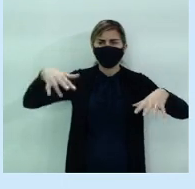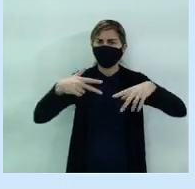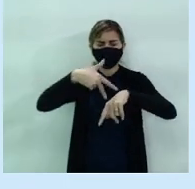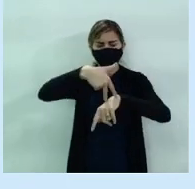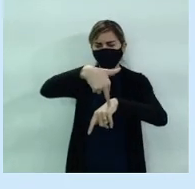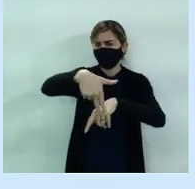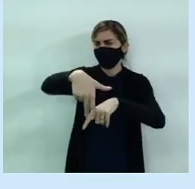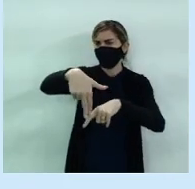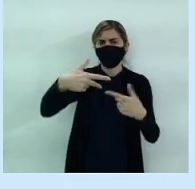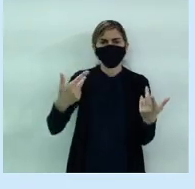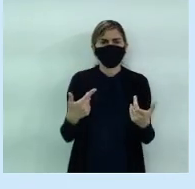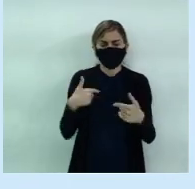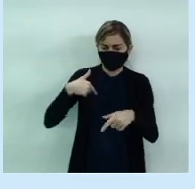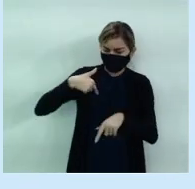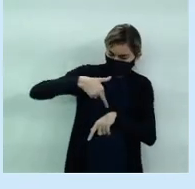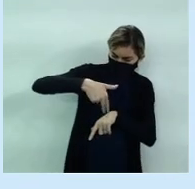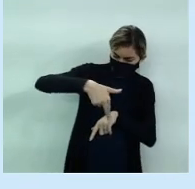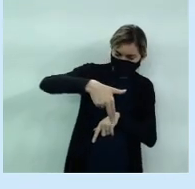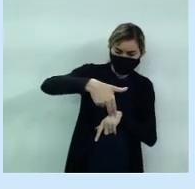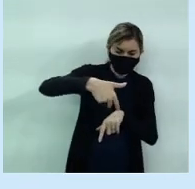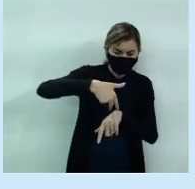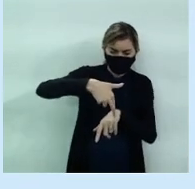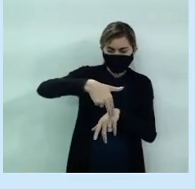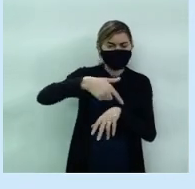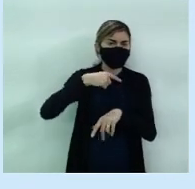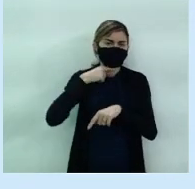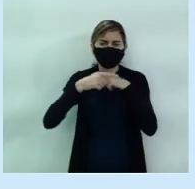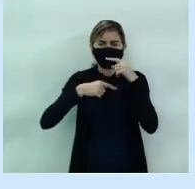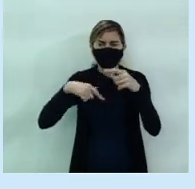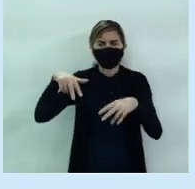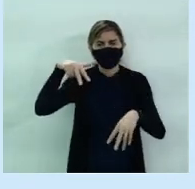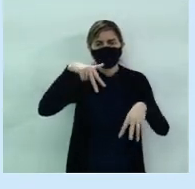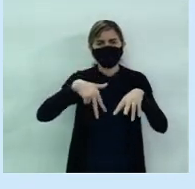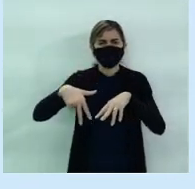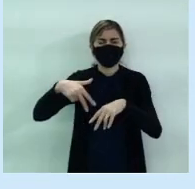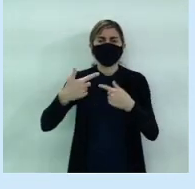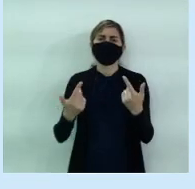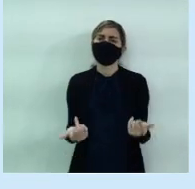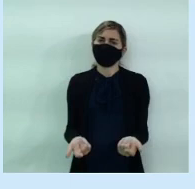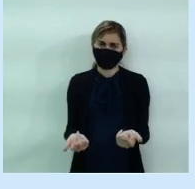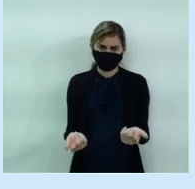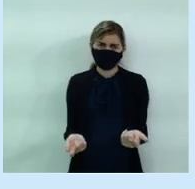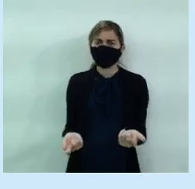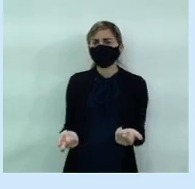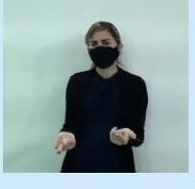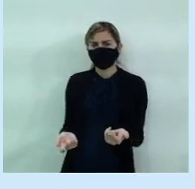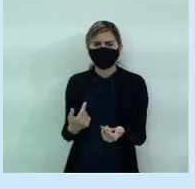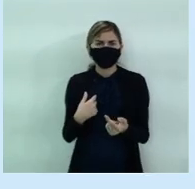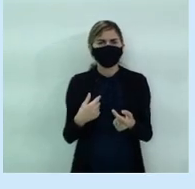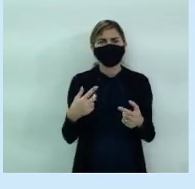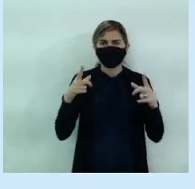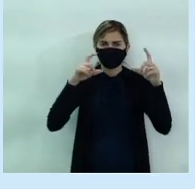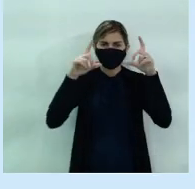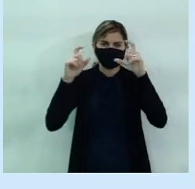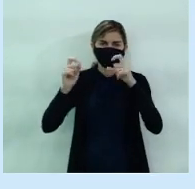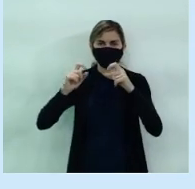Nós, em vez de andarmos, nós iríamos ali, ó, tá flutuando, né? Aquela